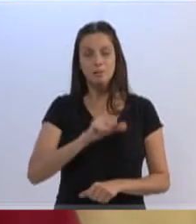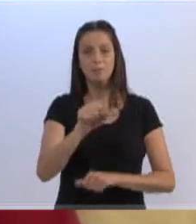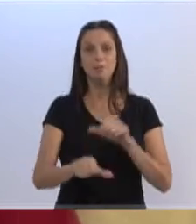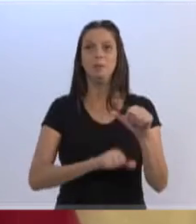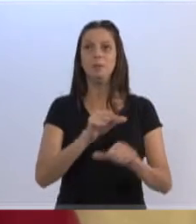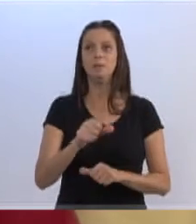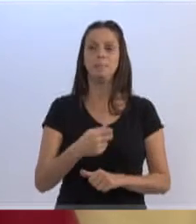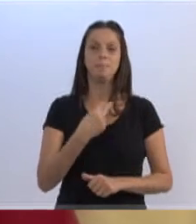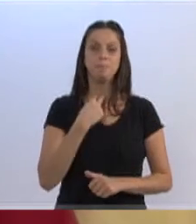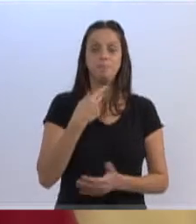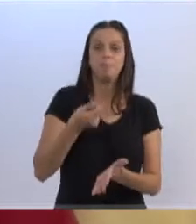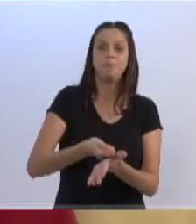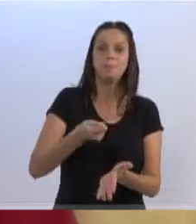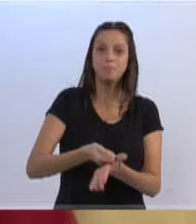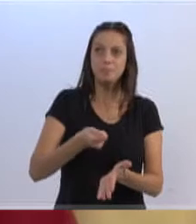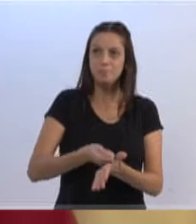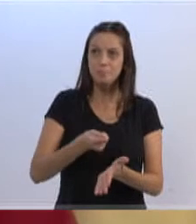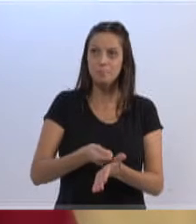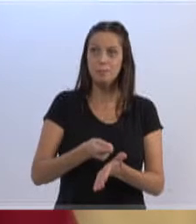se exigir